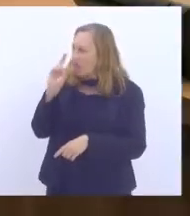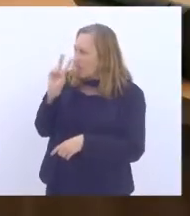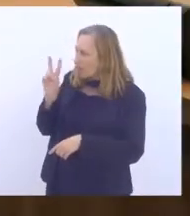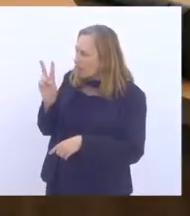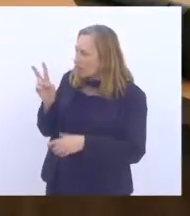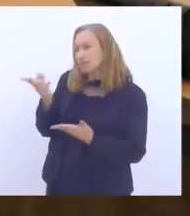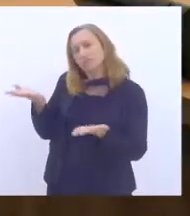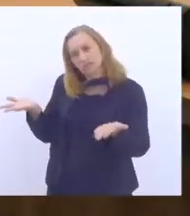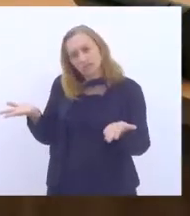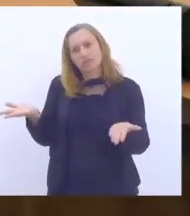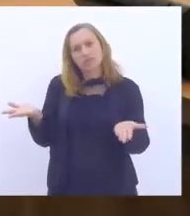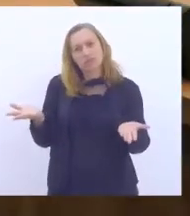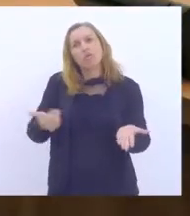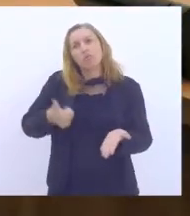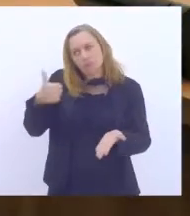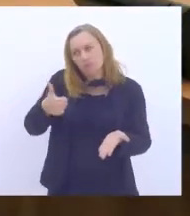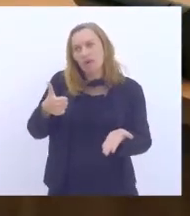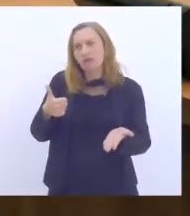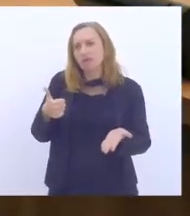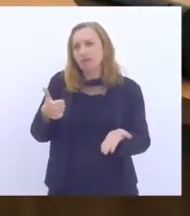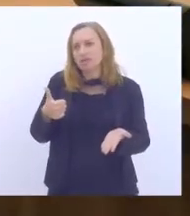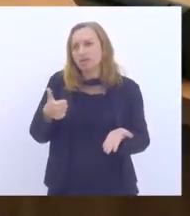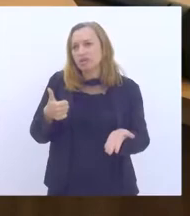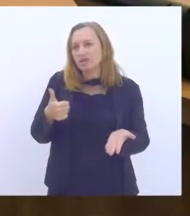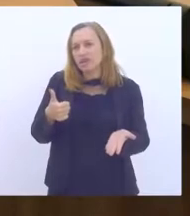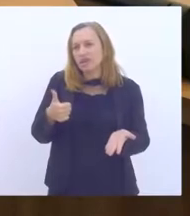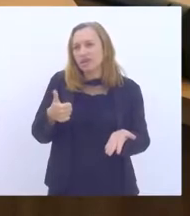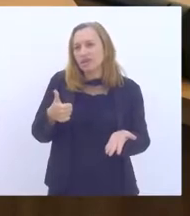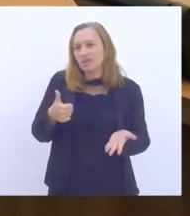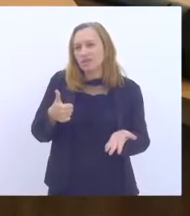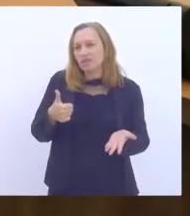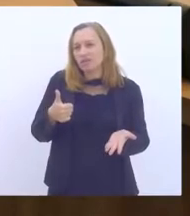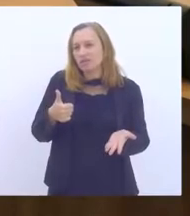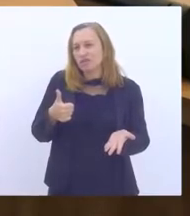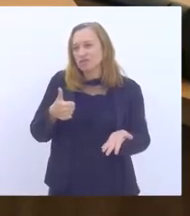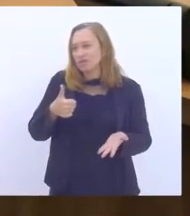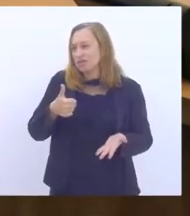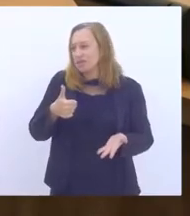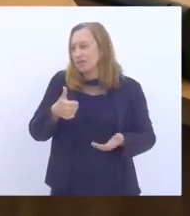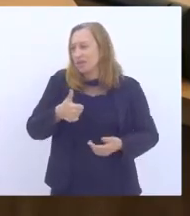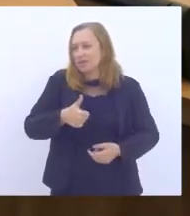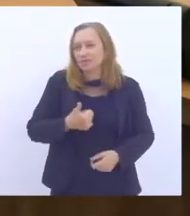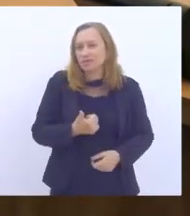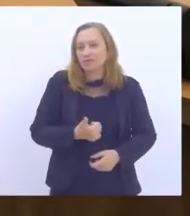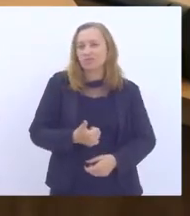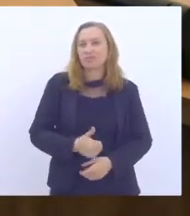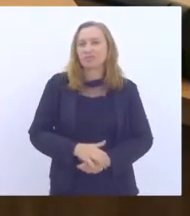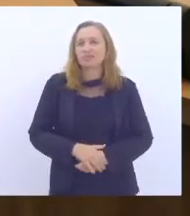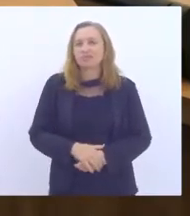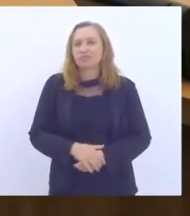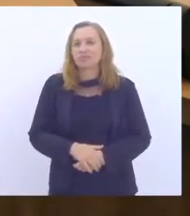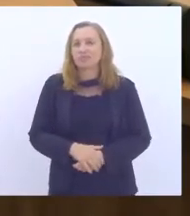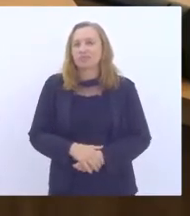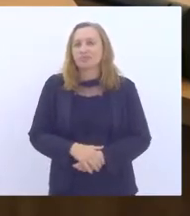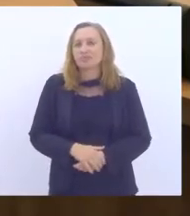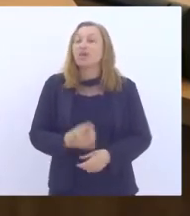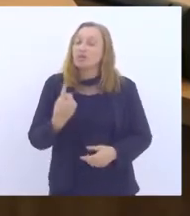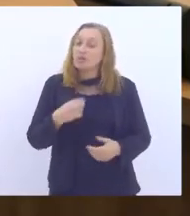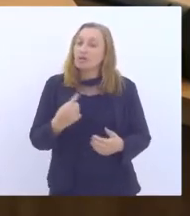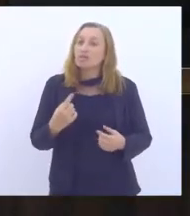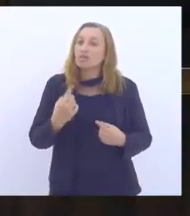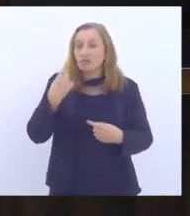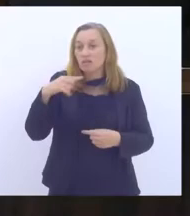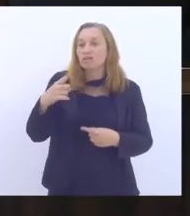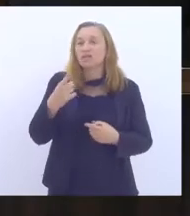disso xará na família não vamos o primeiro e tenho muita onde você colocou junto comigo com Chico Alencar que Edmilson Valentim e a gente enfrentou